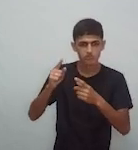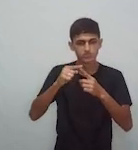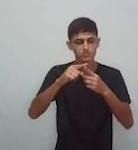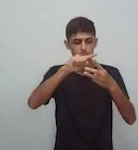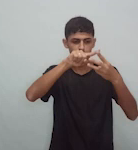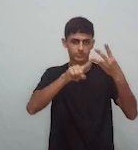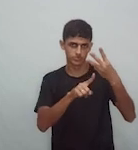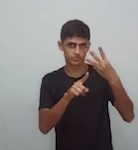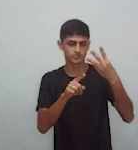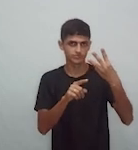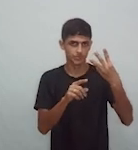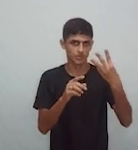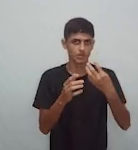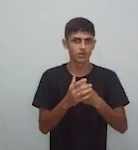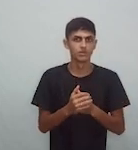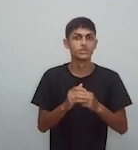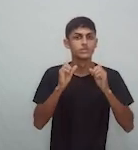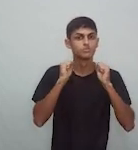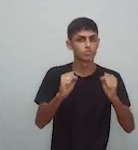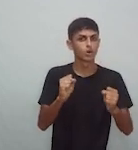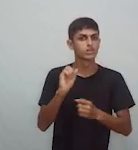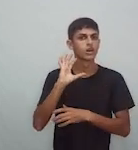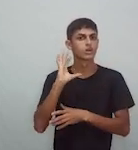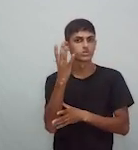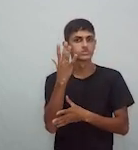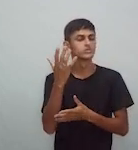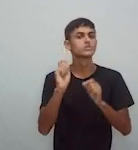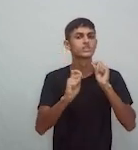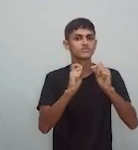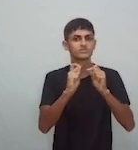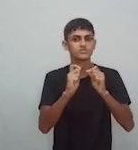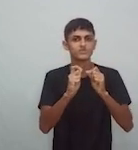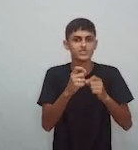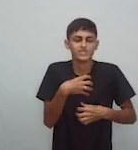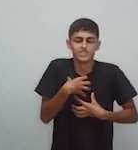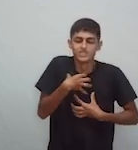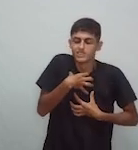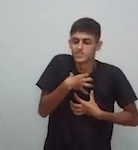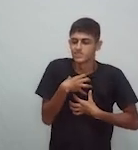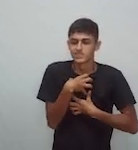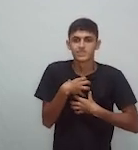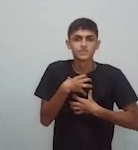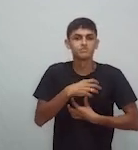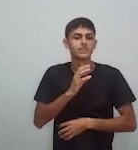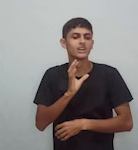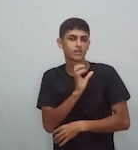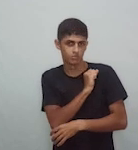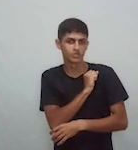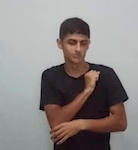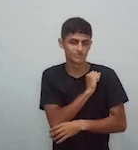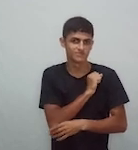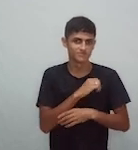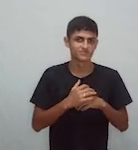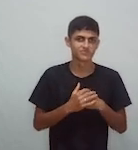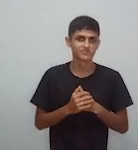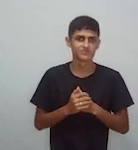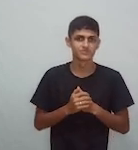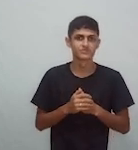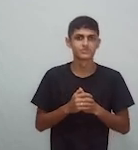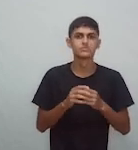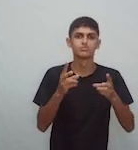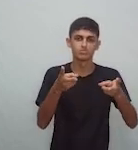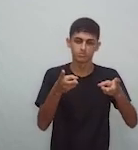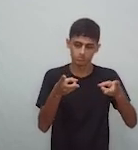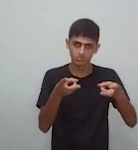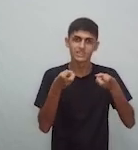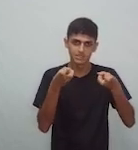e ocitocina, ela pode trazer aí uma sensação de amor, certo? Então a gente vê que a quantidade e os tipos